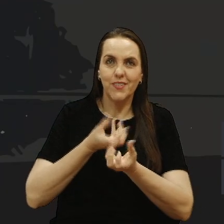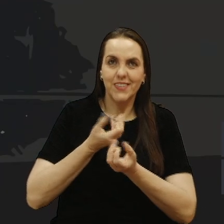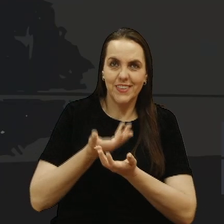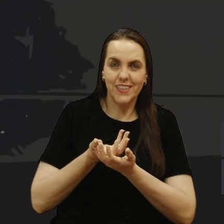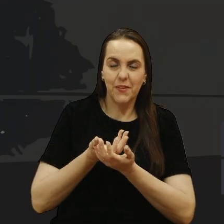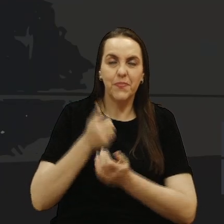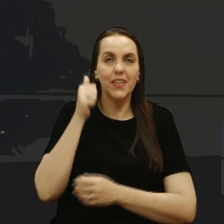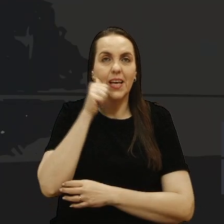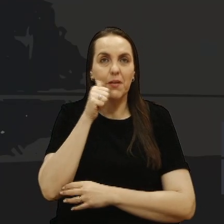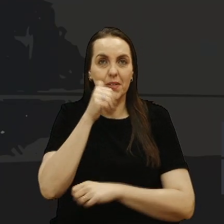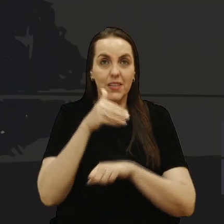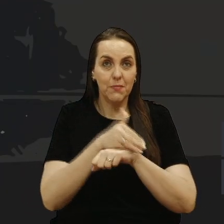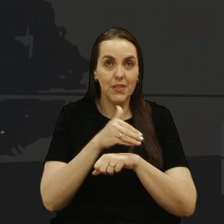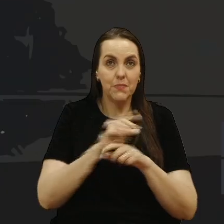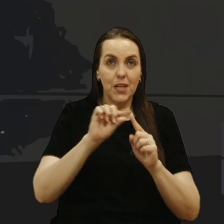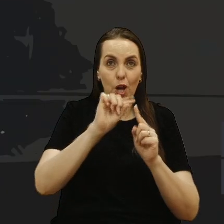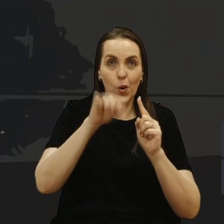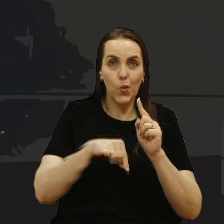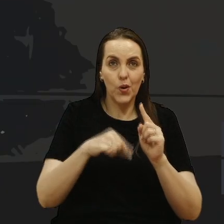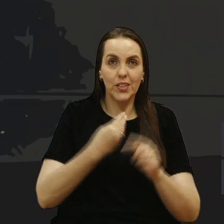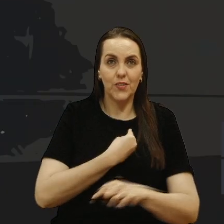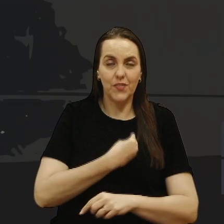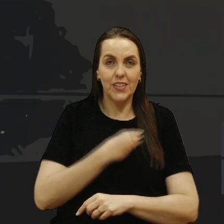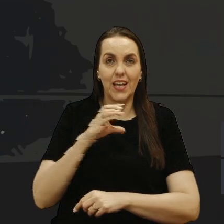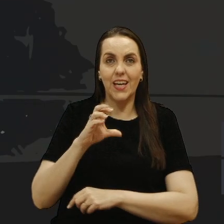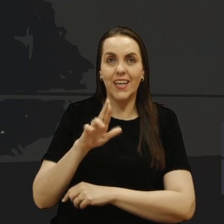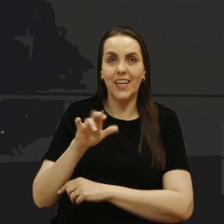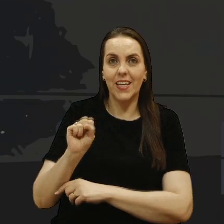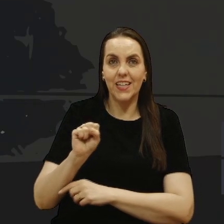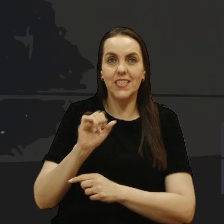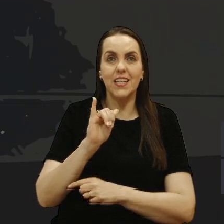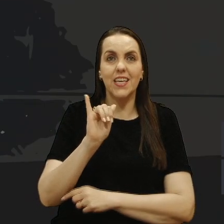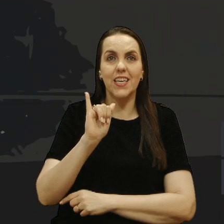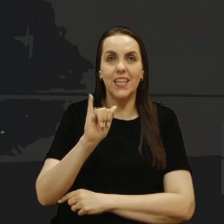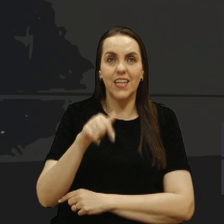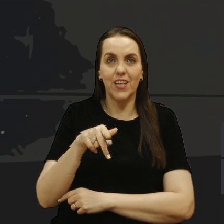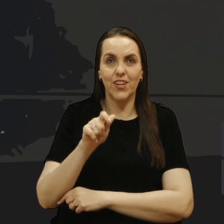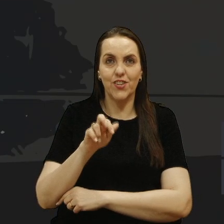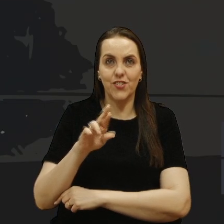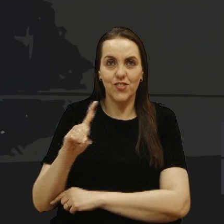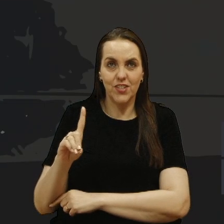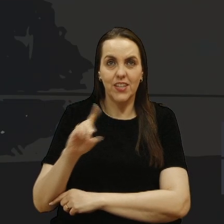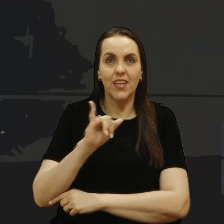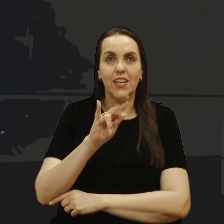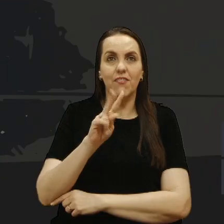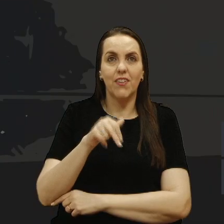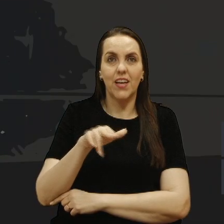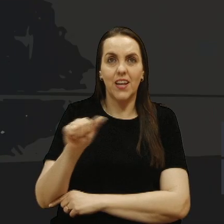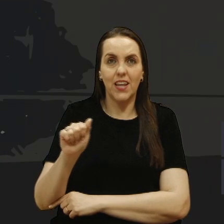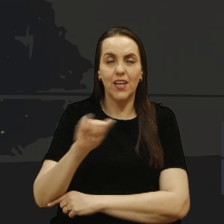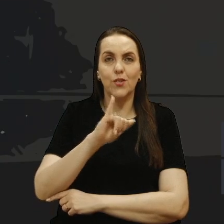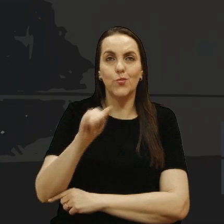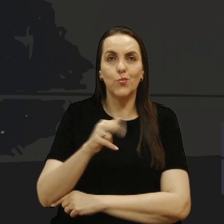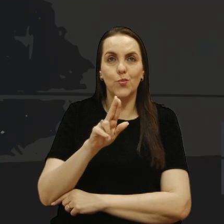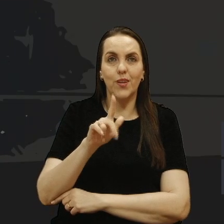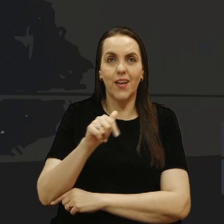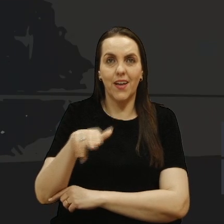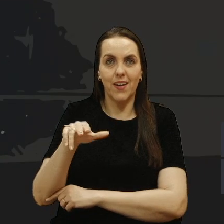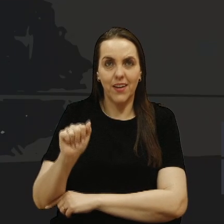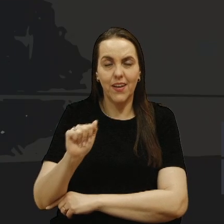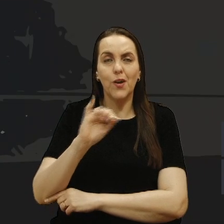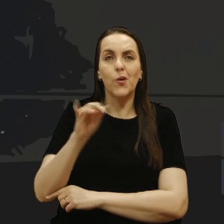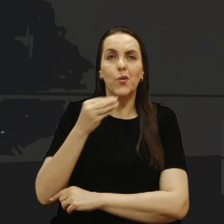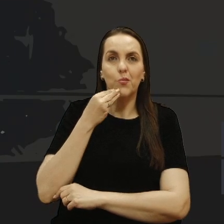Gotas de Vida, Cris Taufer, a Ingrid, a Ivandra, a Juliana. Eu tive a oportunidade de falar